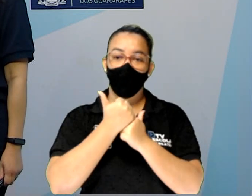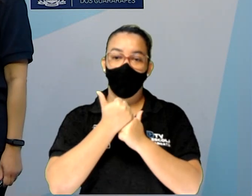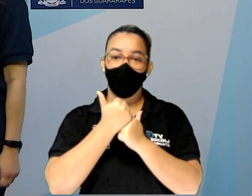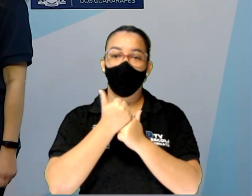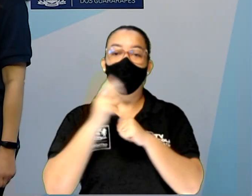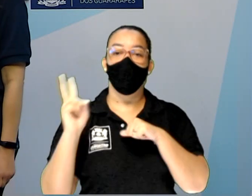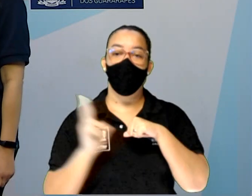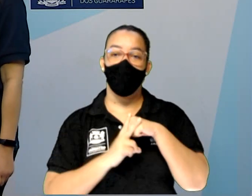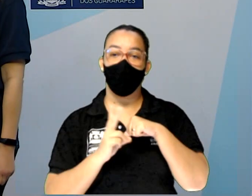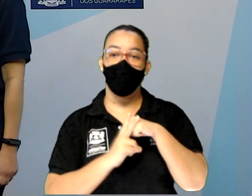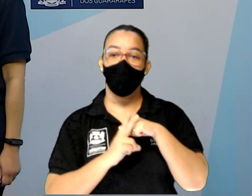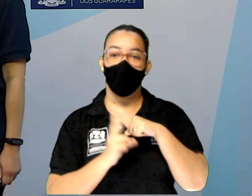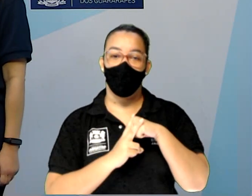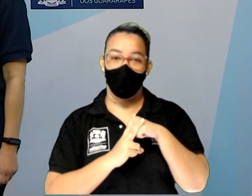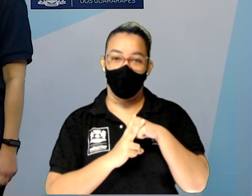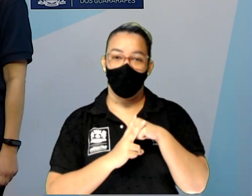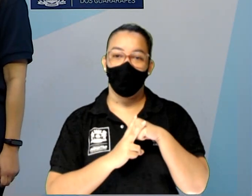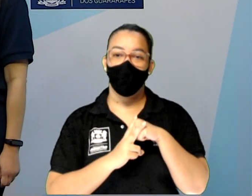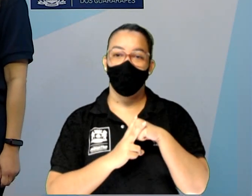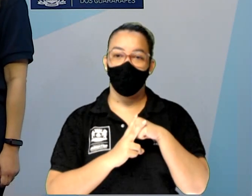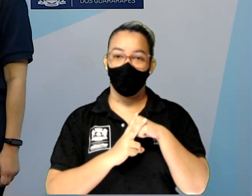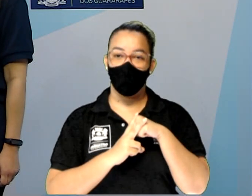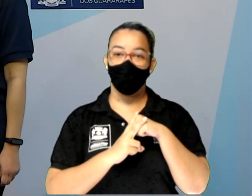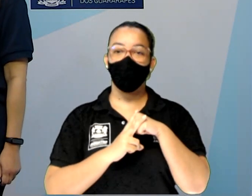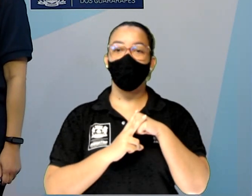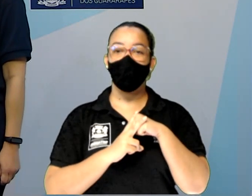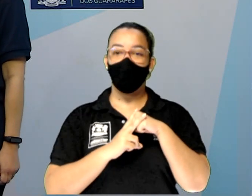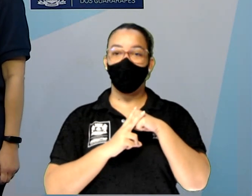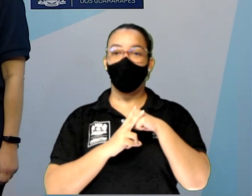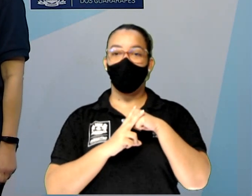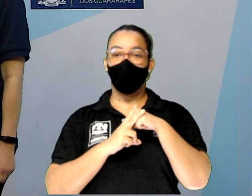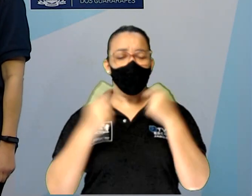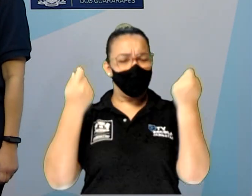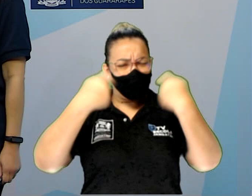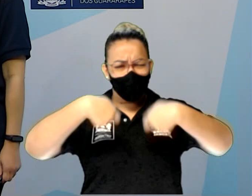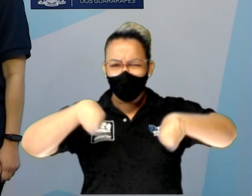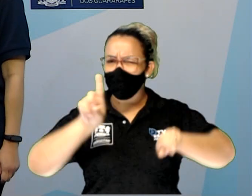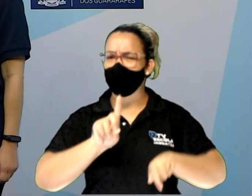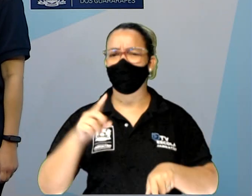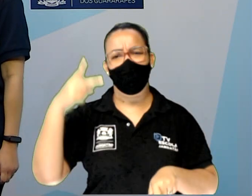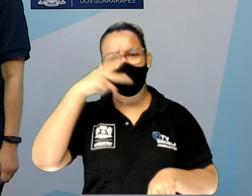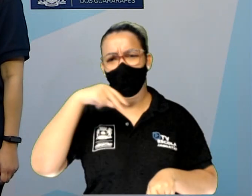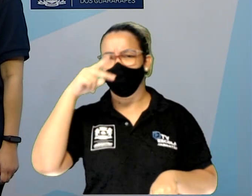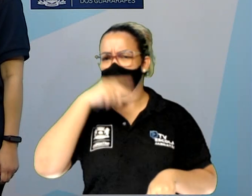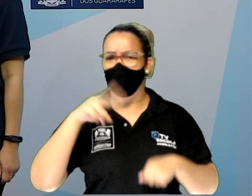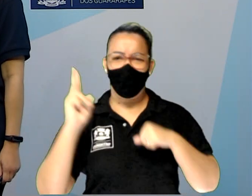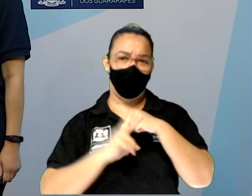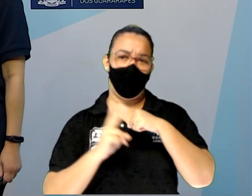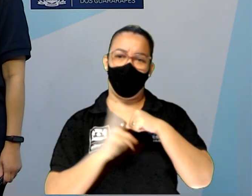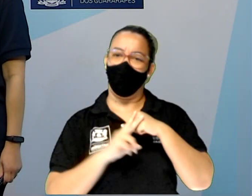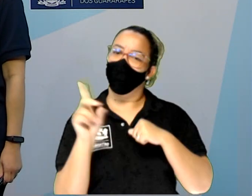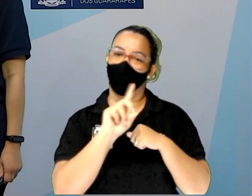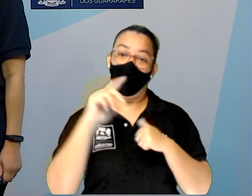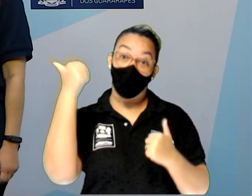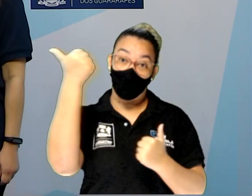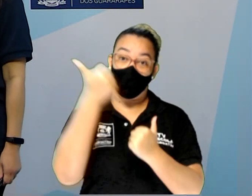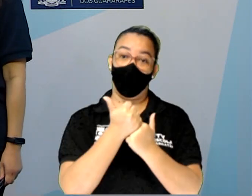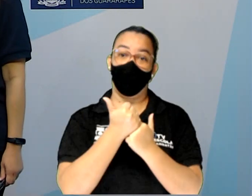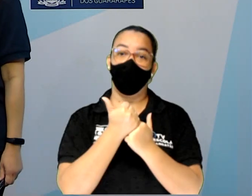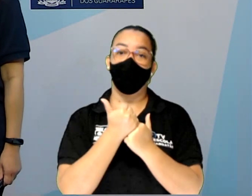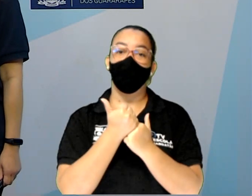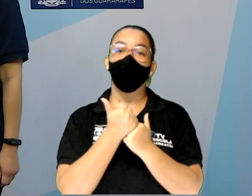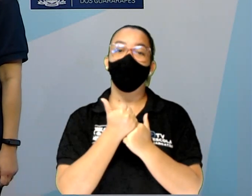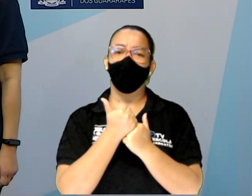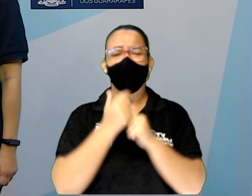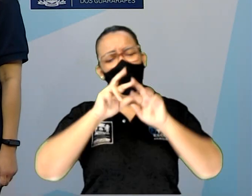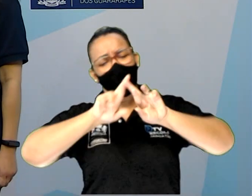o verbo study. A gente não precisa, certo? Repetir o verbo da ação, o que é diferente